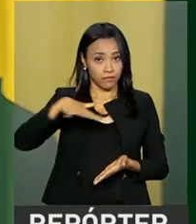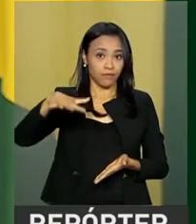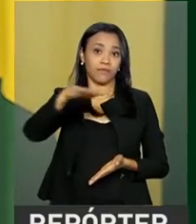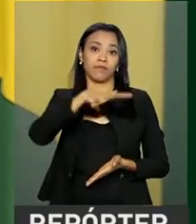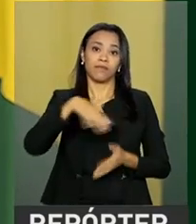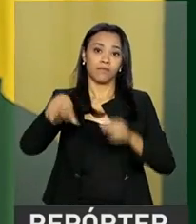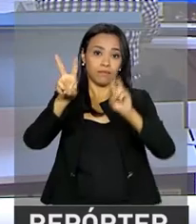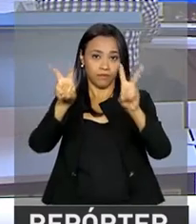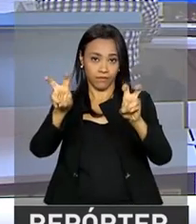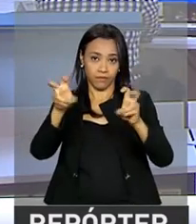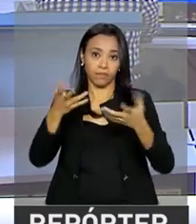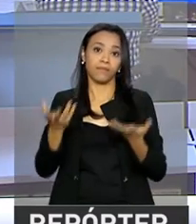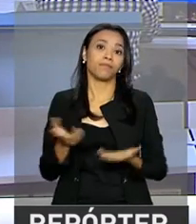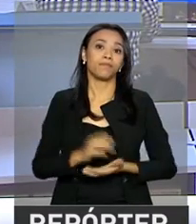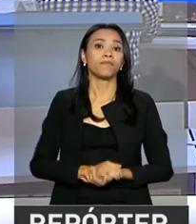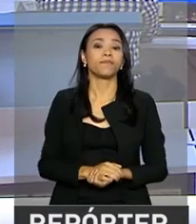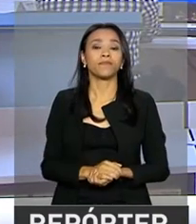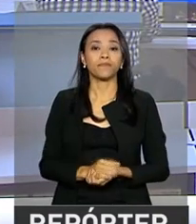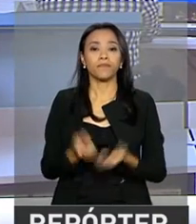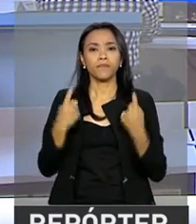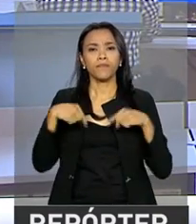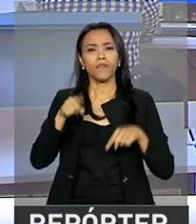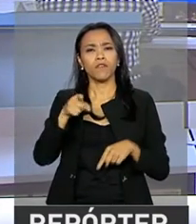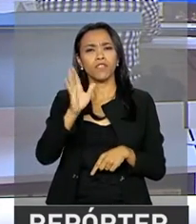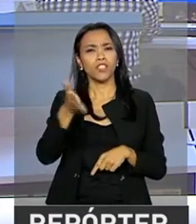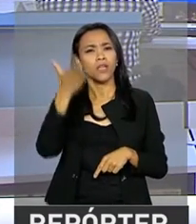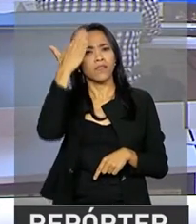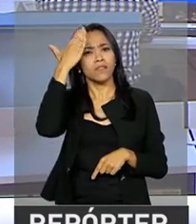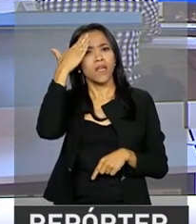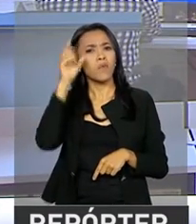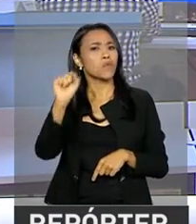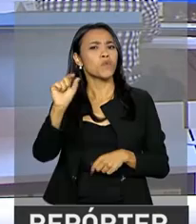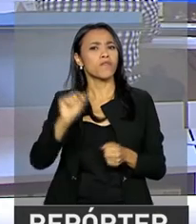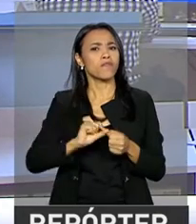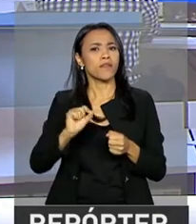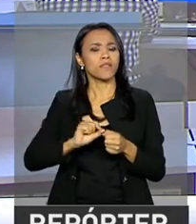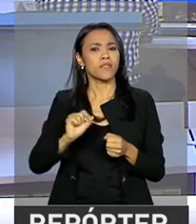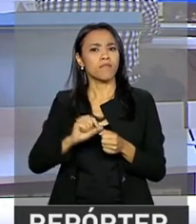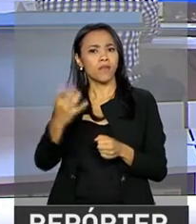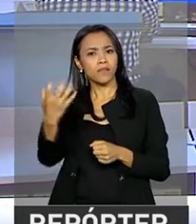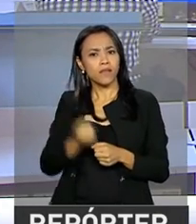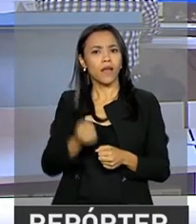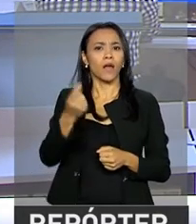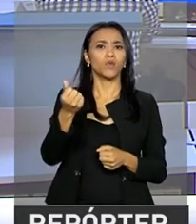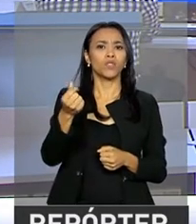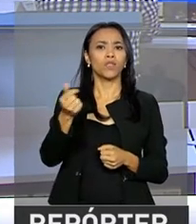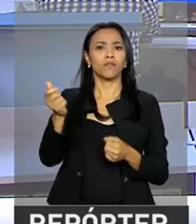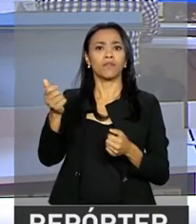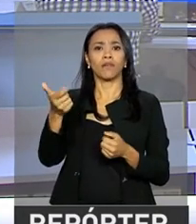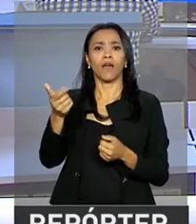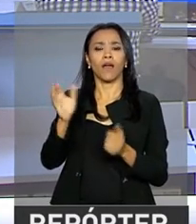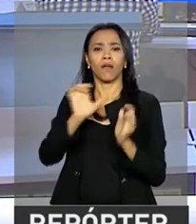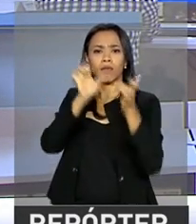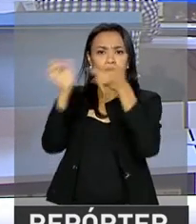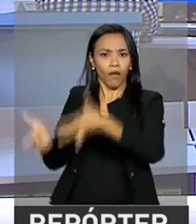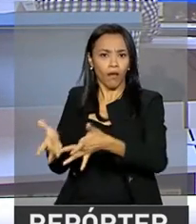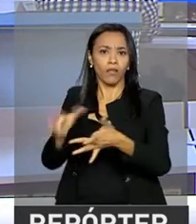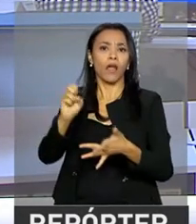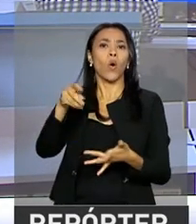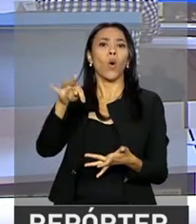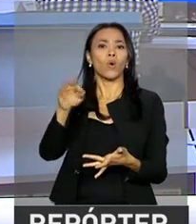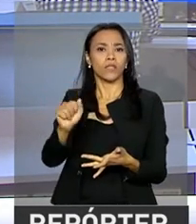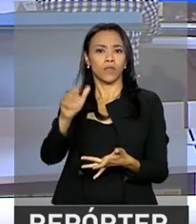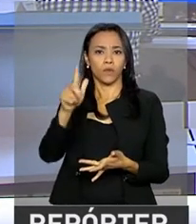dessa matéria. E você já sabe o que fazer para sacar aquele dinheiro que está parado em uma das contas inativas do